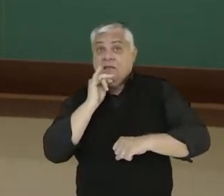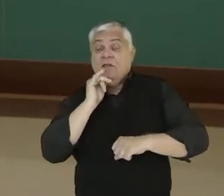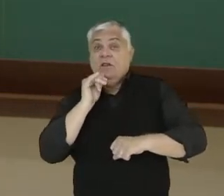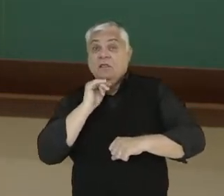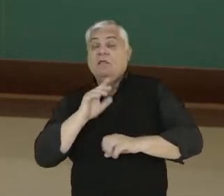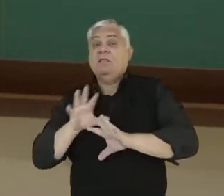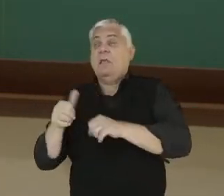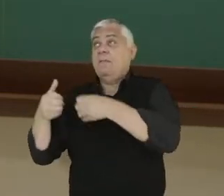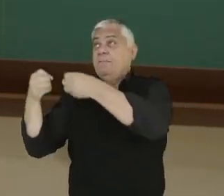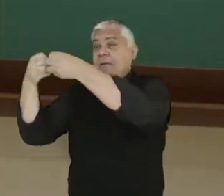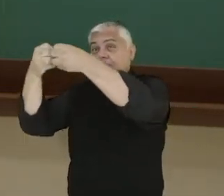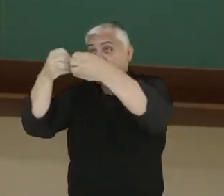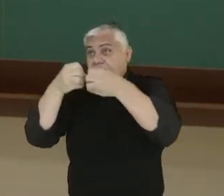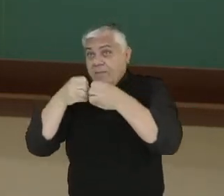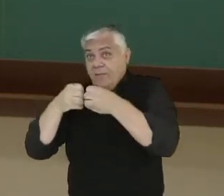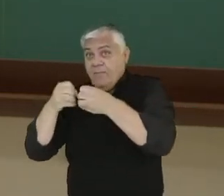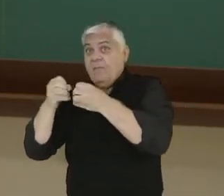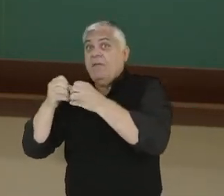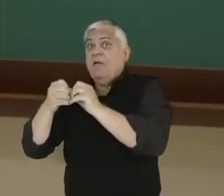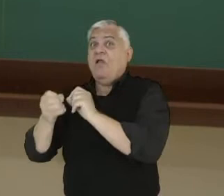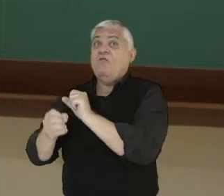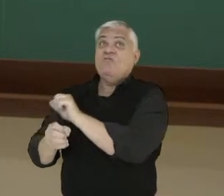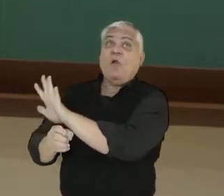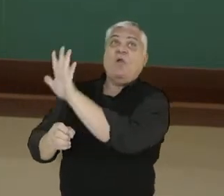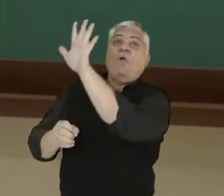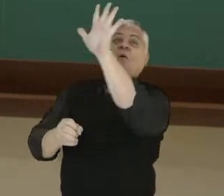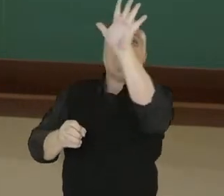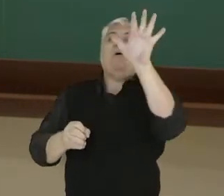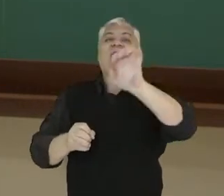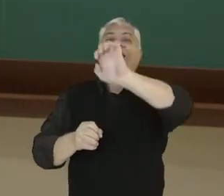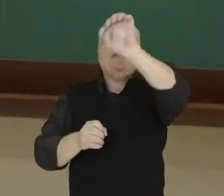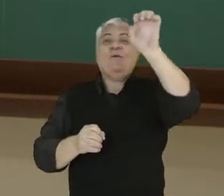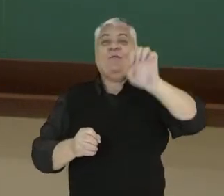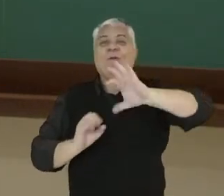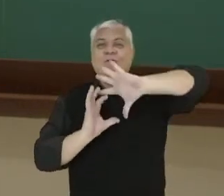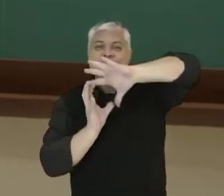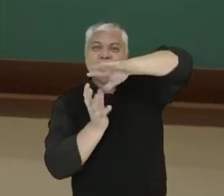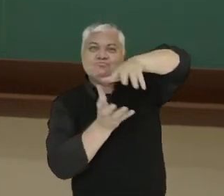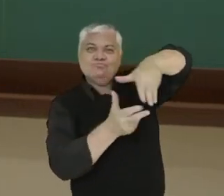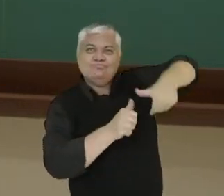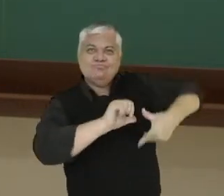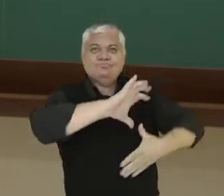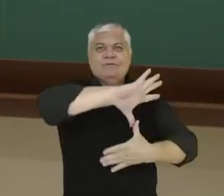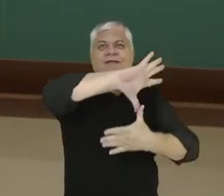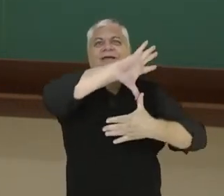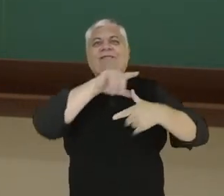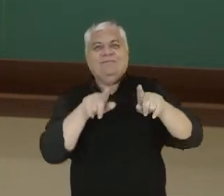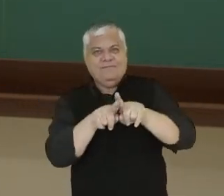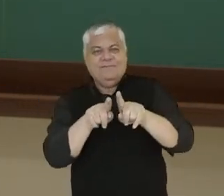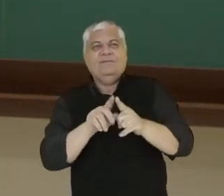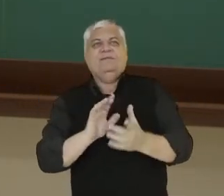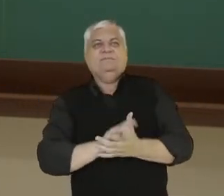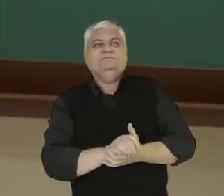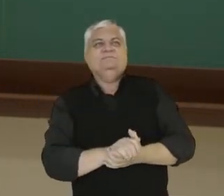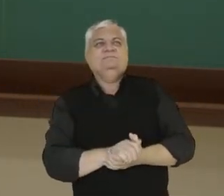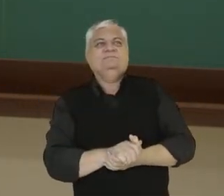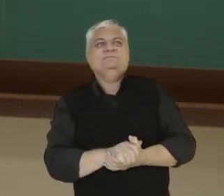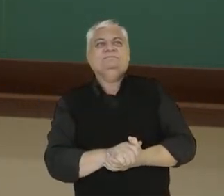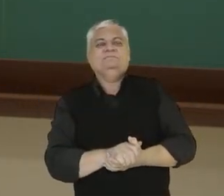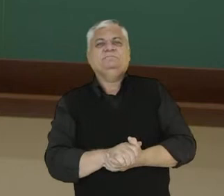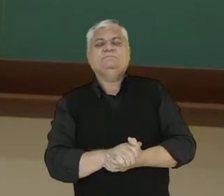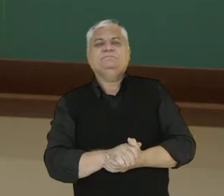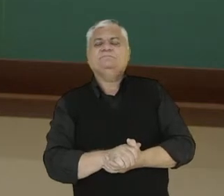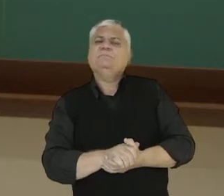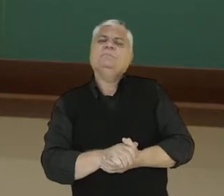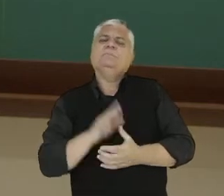seu entorno, mas países de outros continentes ou outras grandes potências mundiais. Então vamos entender um pouquinho dessas características. E aí